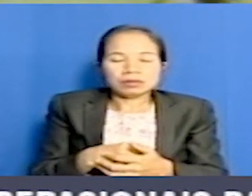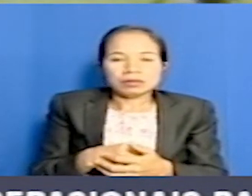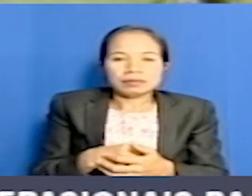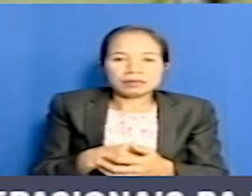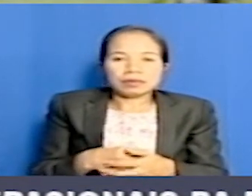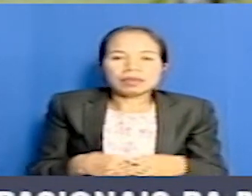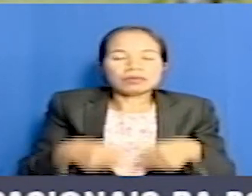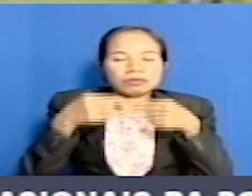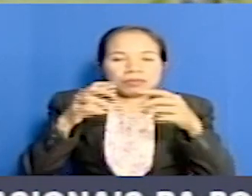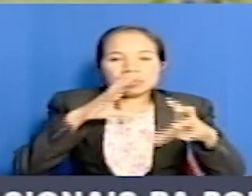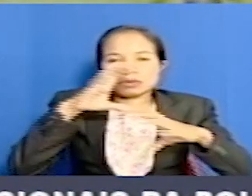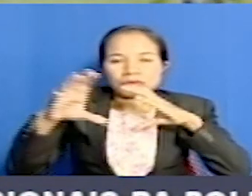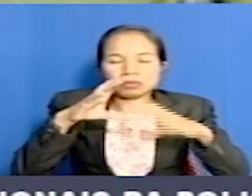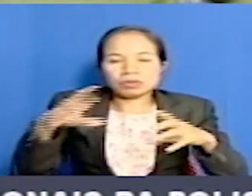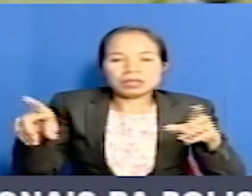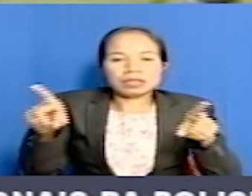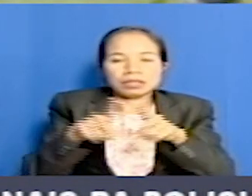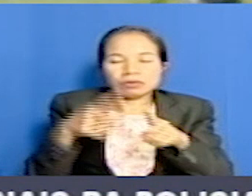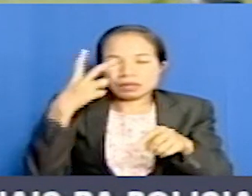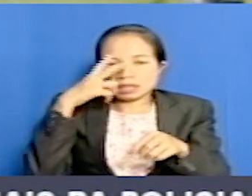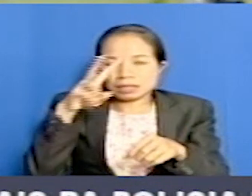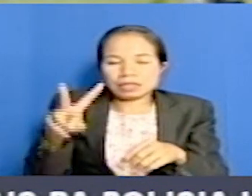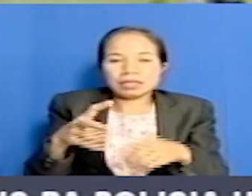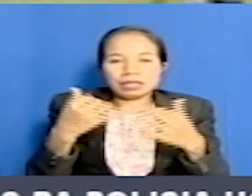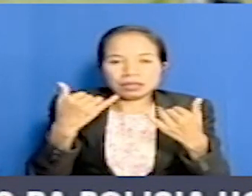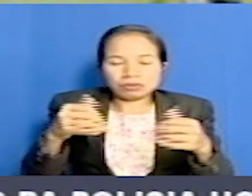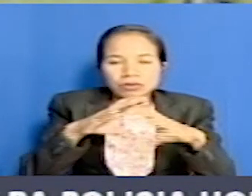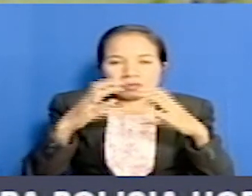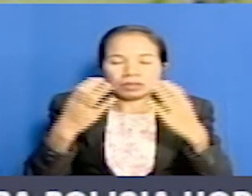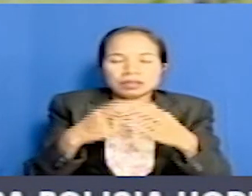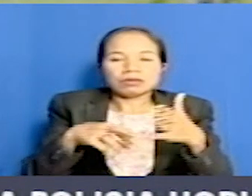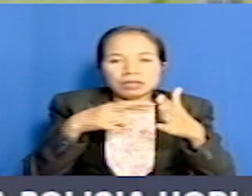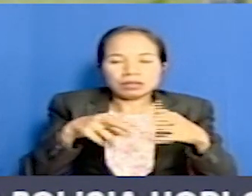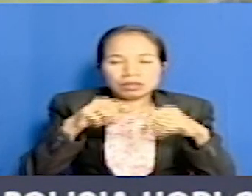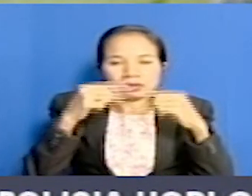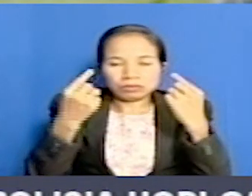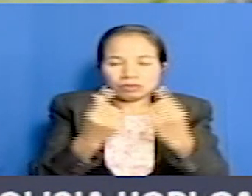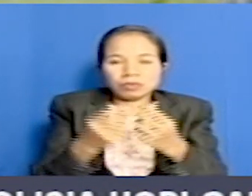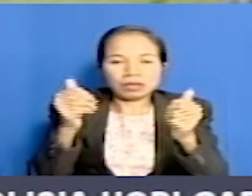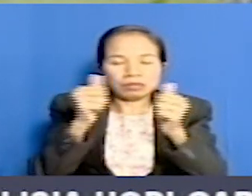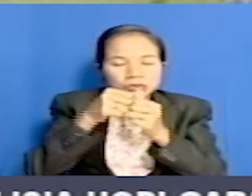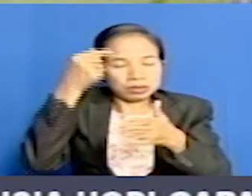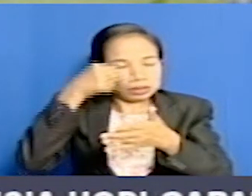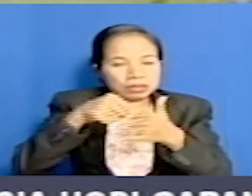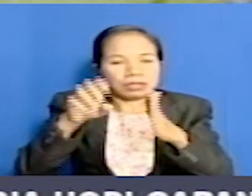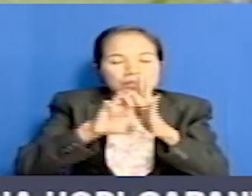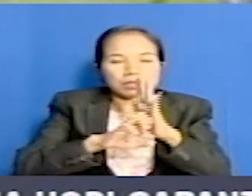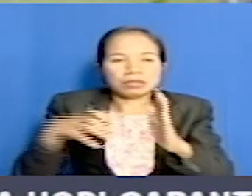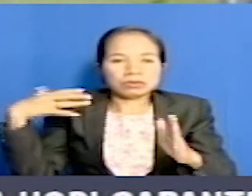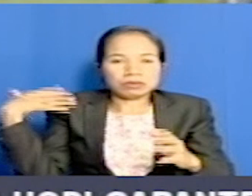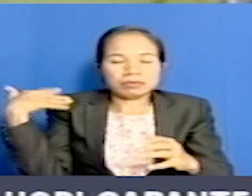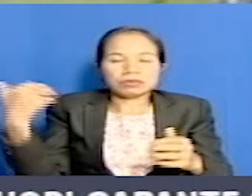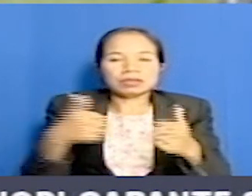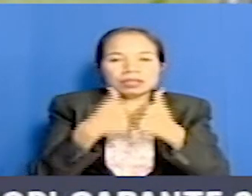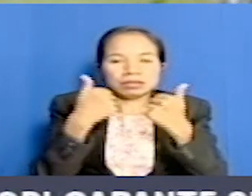mas comunica, regula, não controla. E agora, a Comissão Reguladora Arte Marciais, junto com a Secretaria de Estado Juventude e